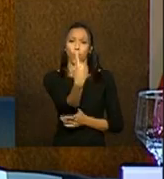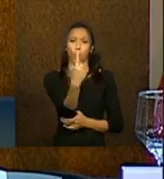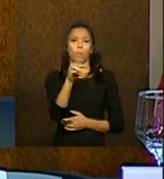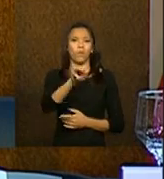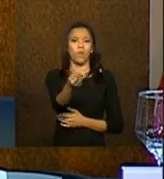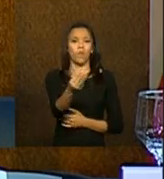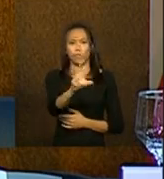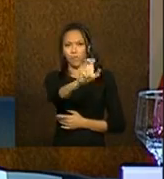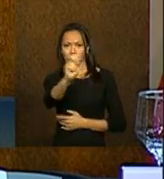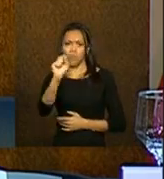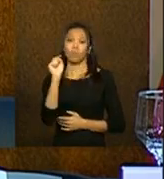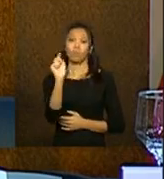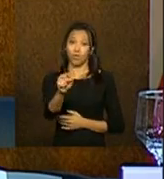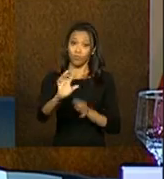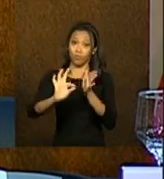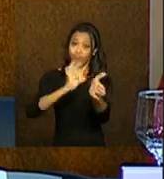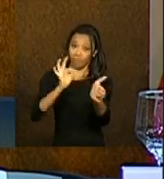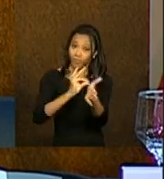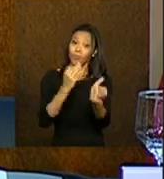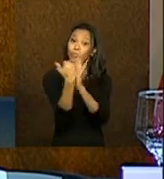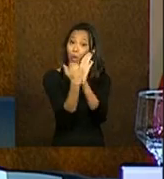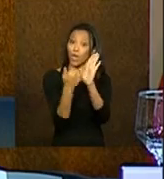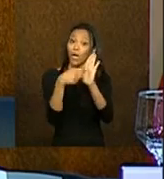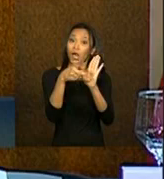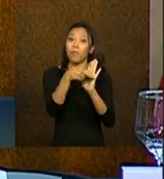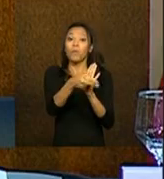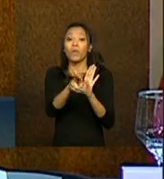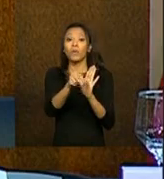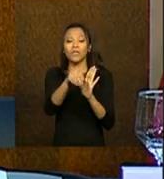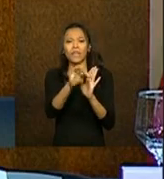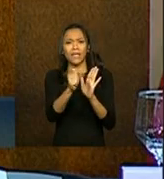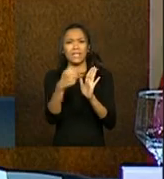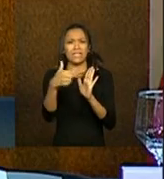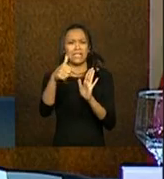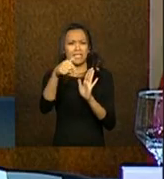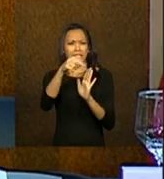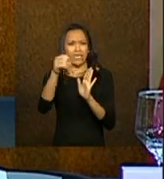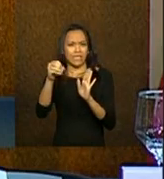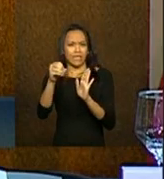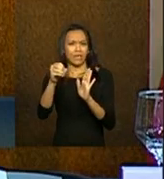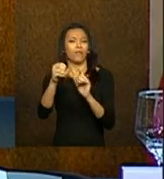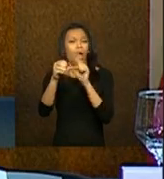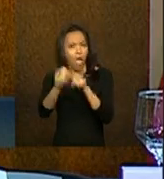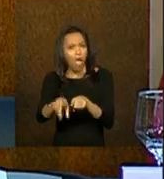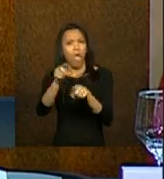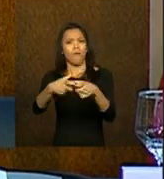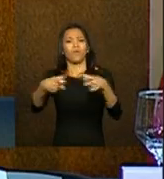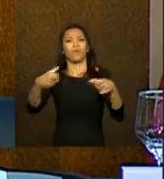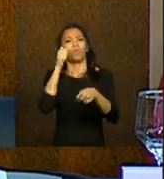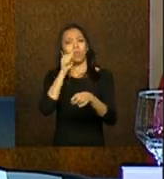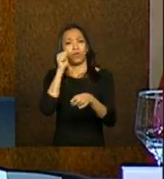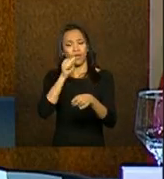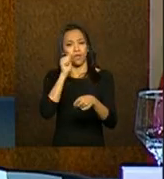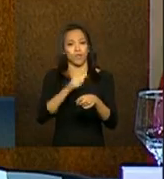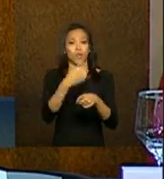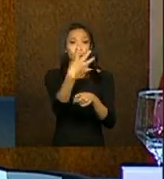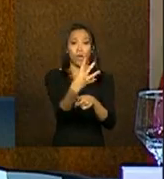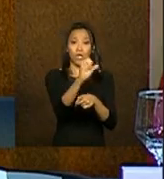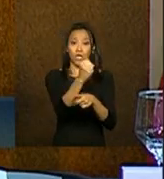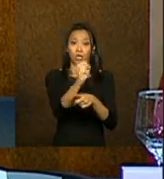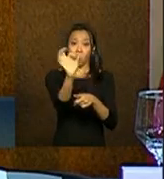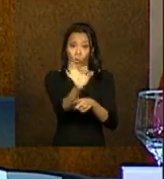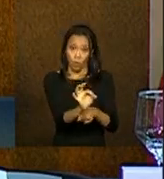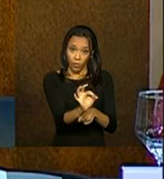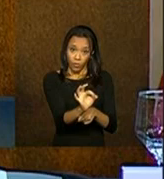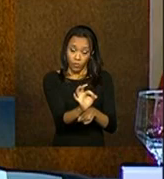matrículas do Pronatec, sendo que 67% desses inscritos eram mulheres. Do total de matrículas, 48